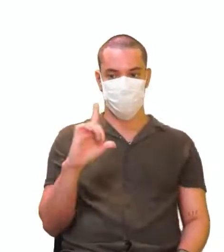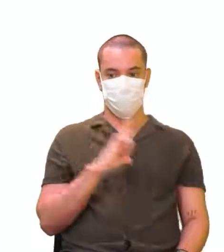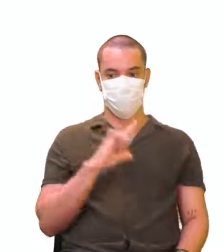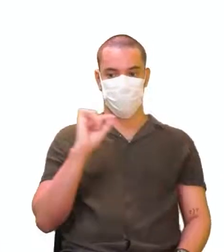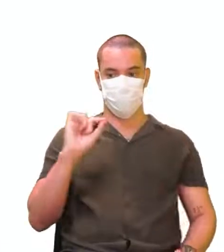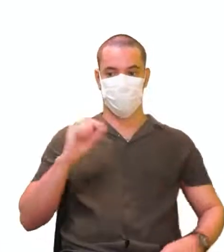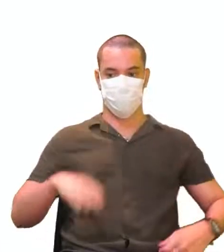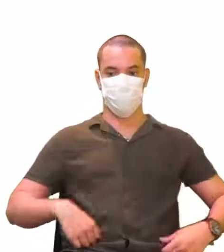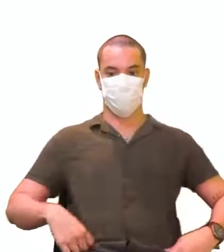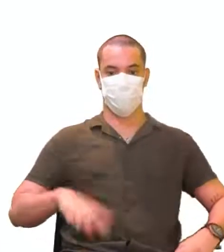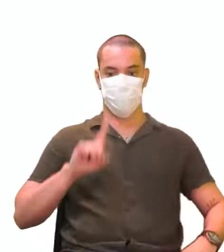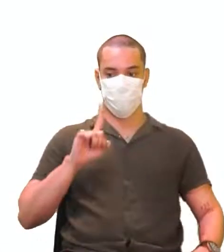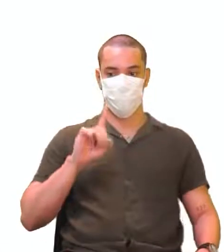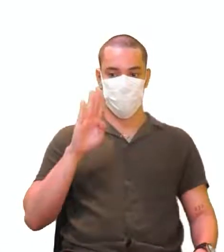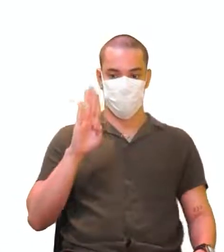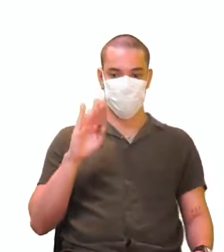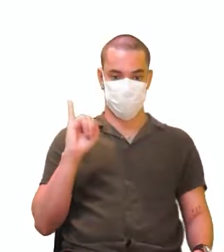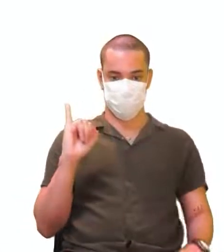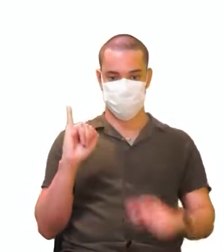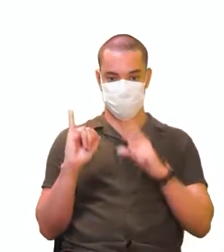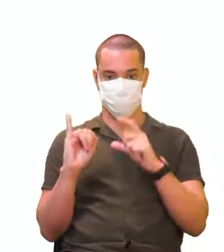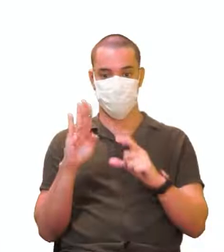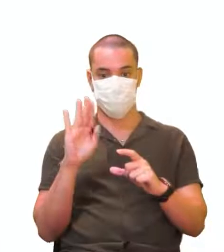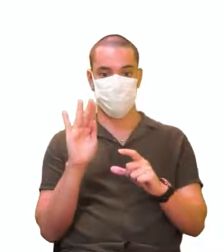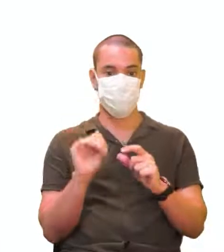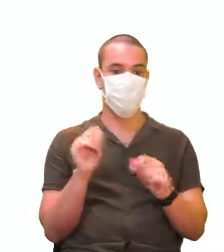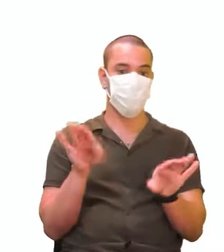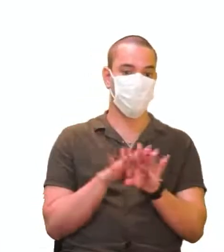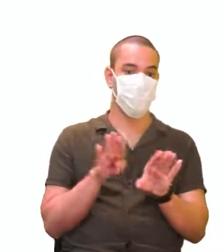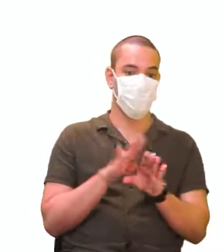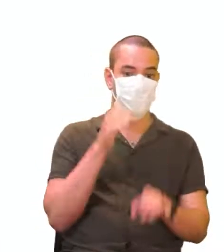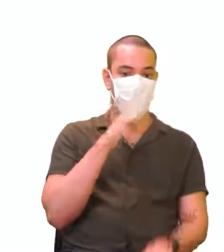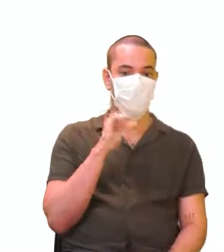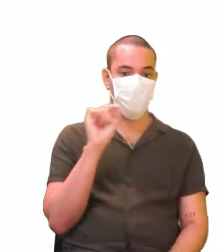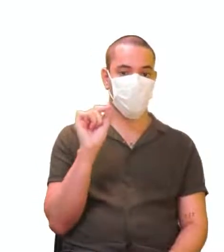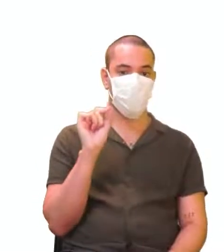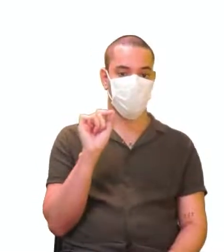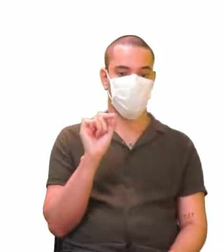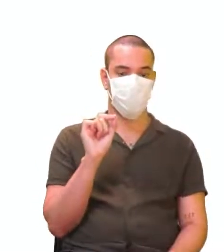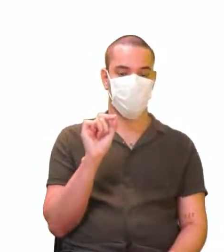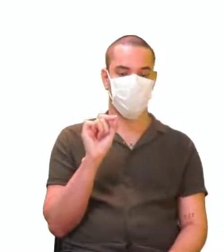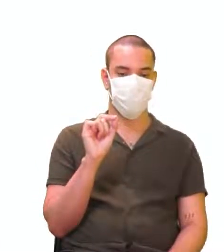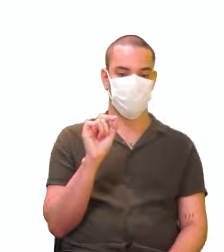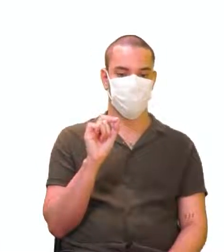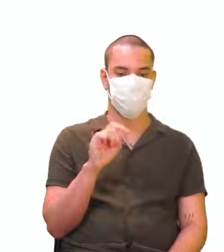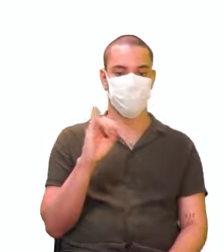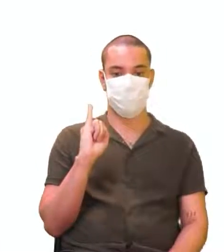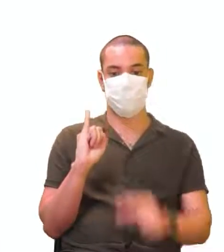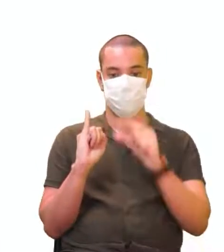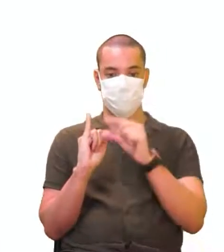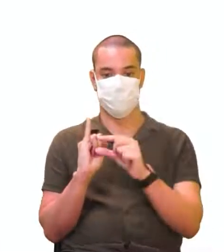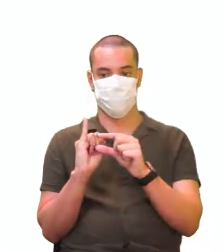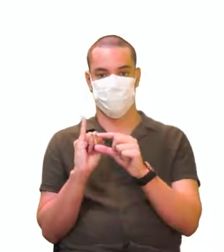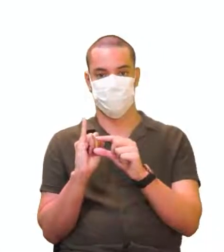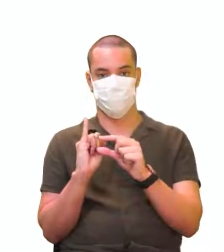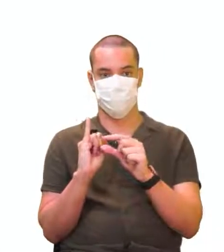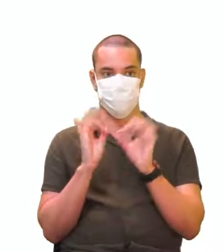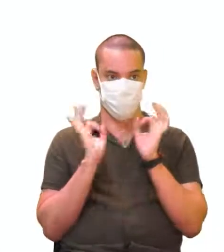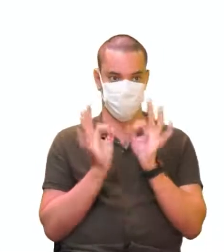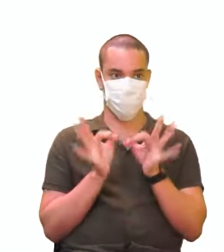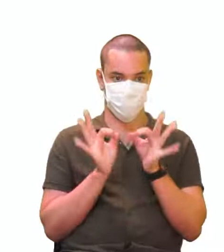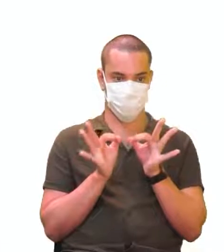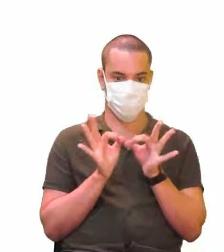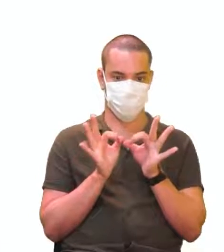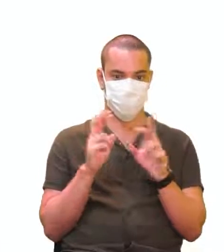tem um alelo Izão, Bzão. Olha para a mãe. A mãe era o quê? Izão, Bzão, Izinho. Não é?